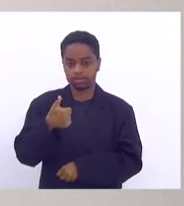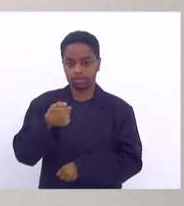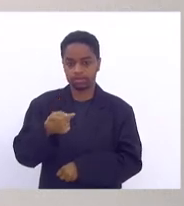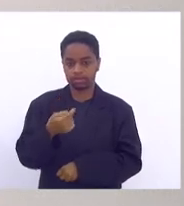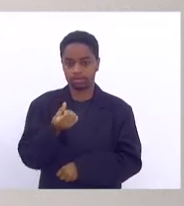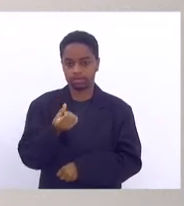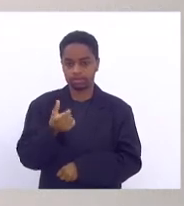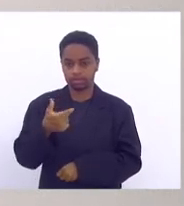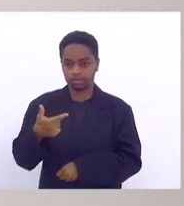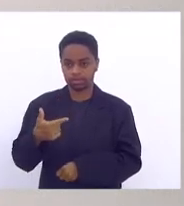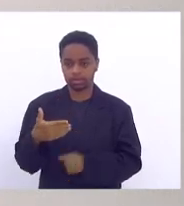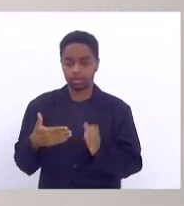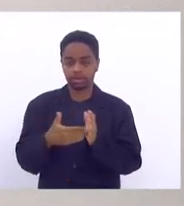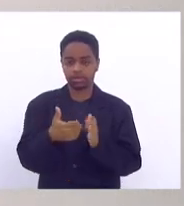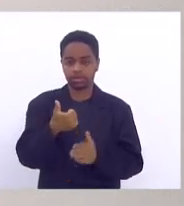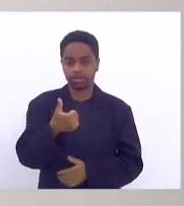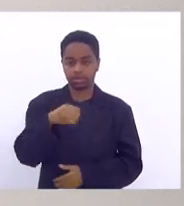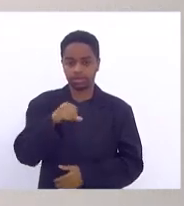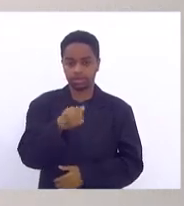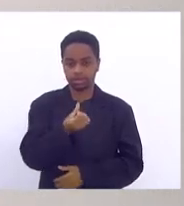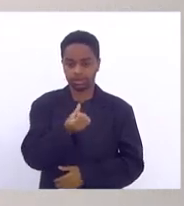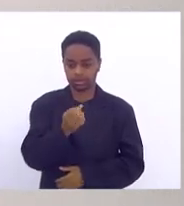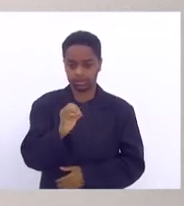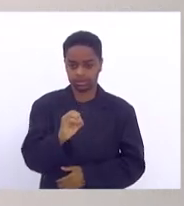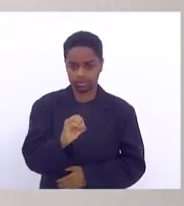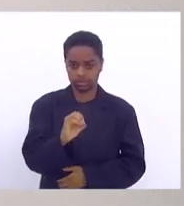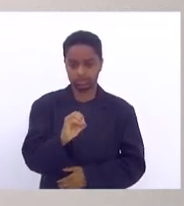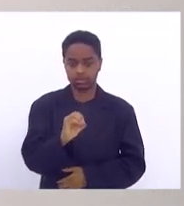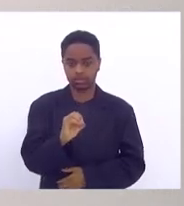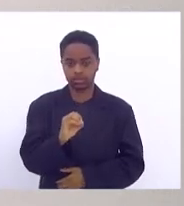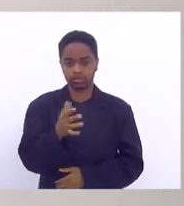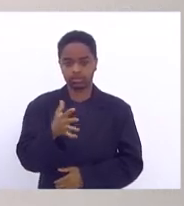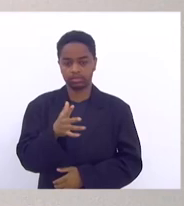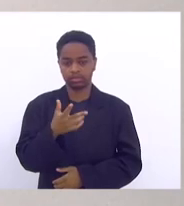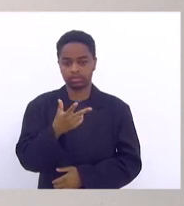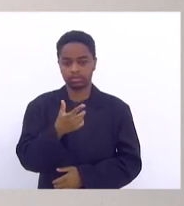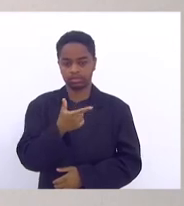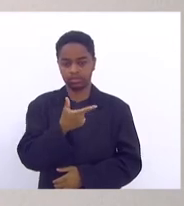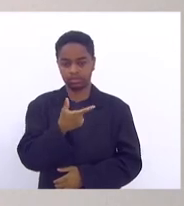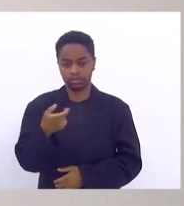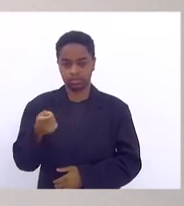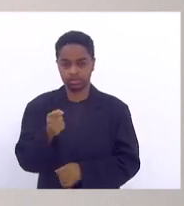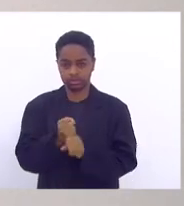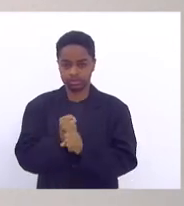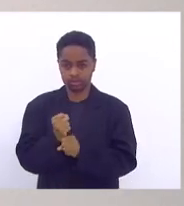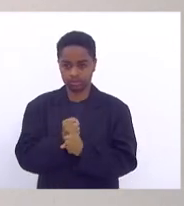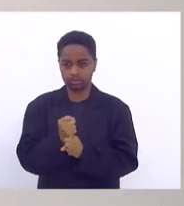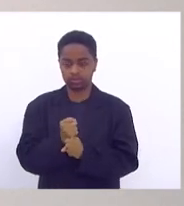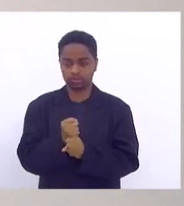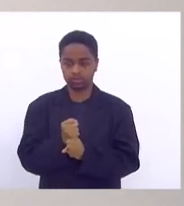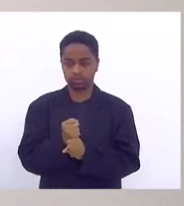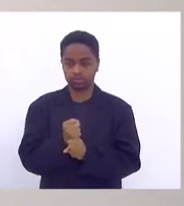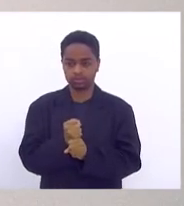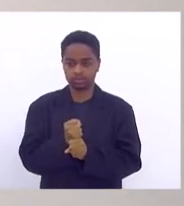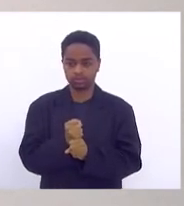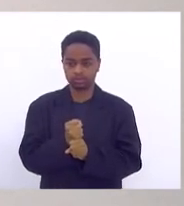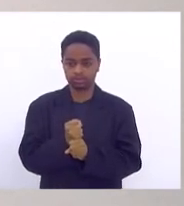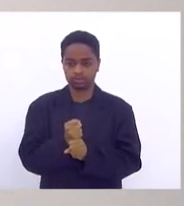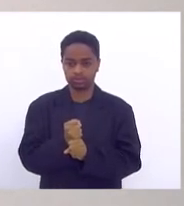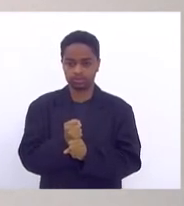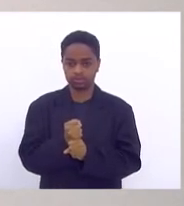a 1960 praticamente 200 anos sediou a a